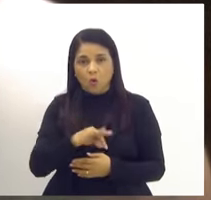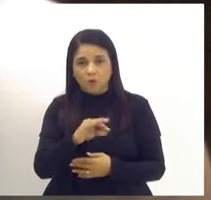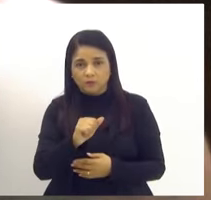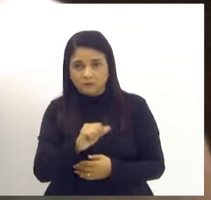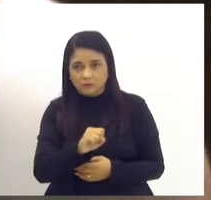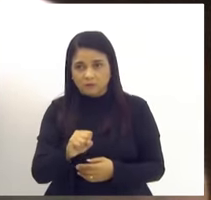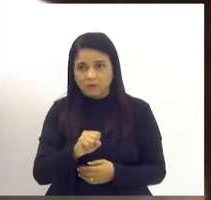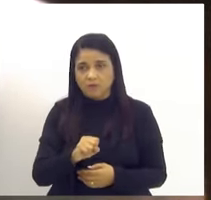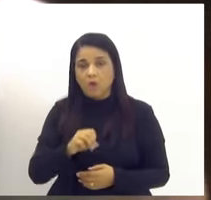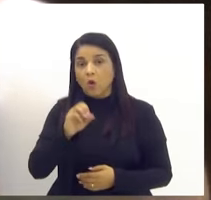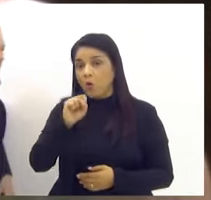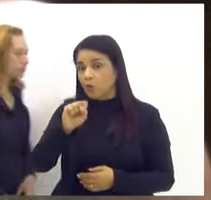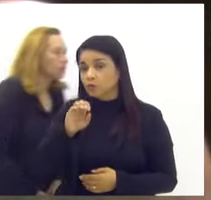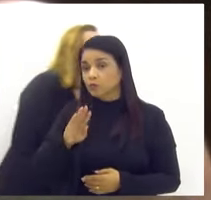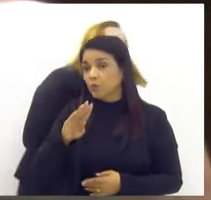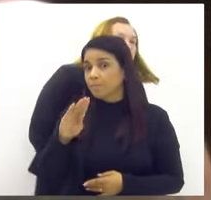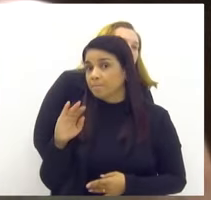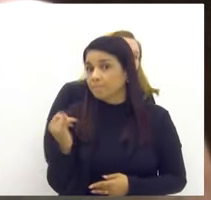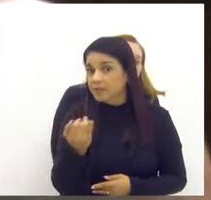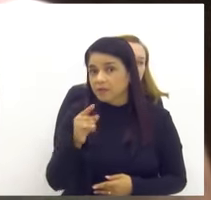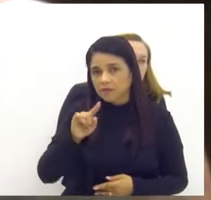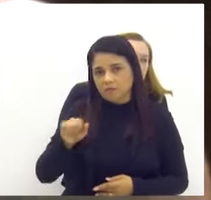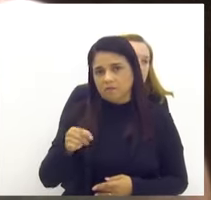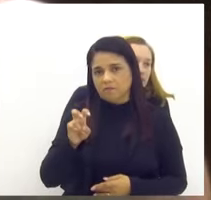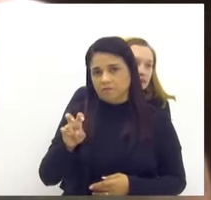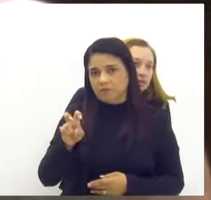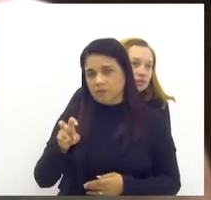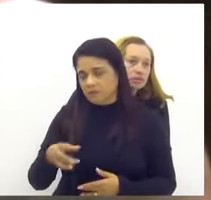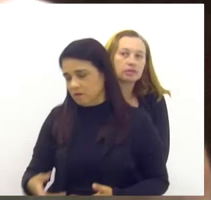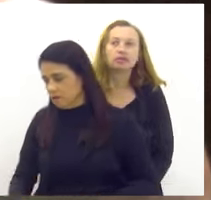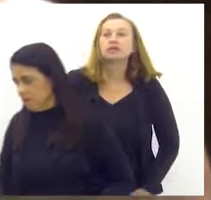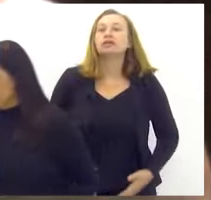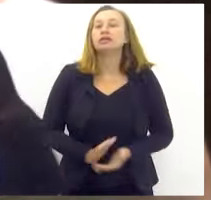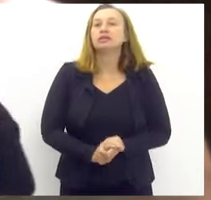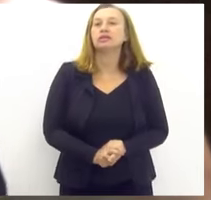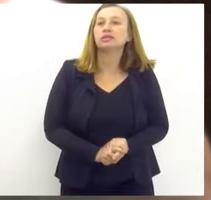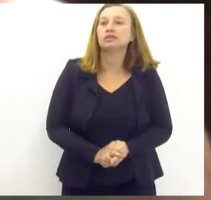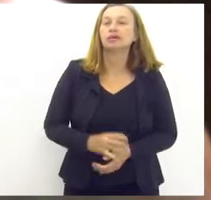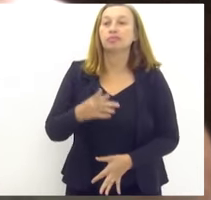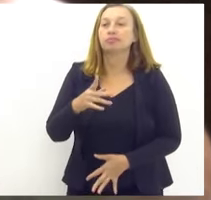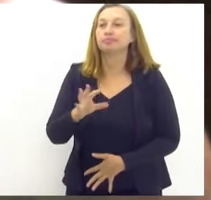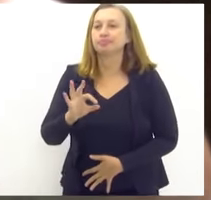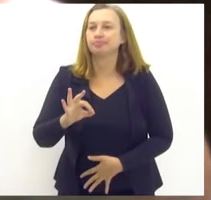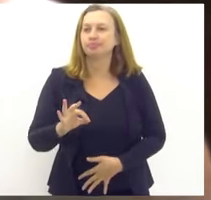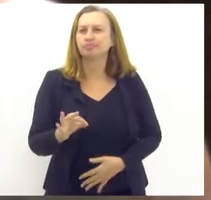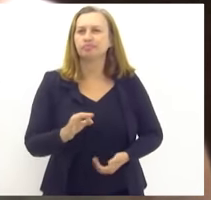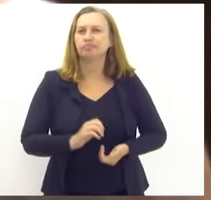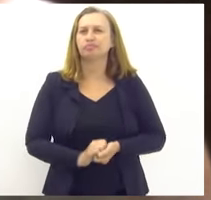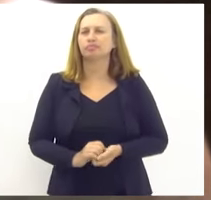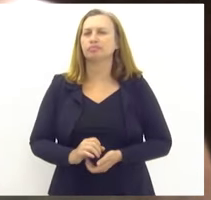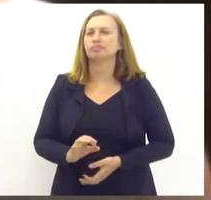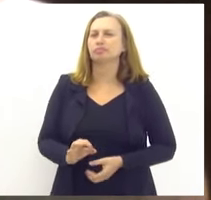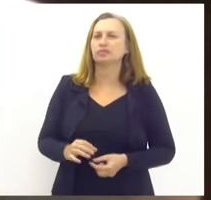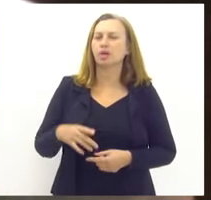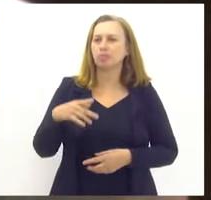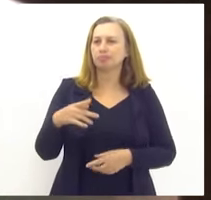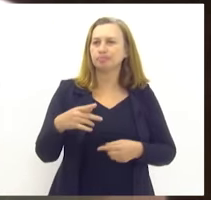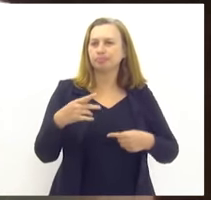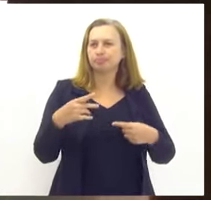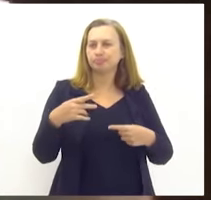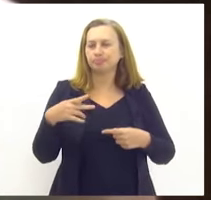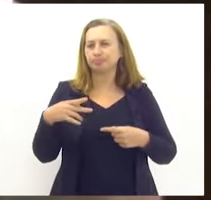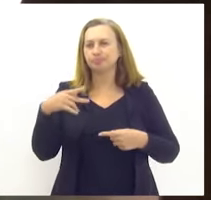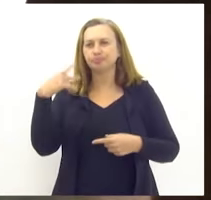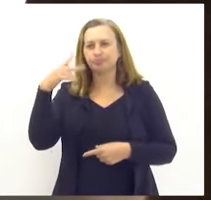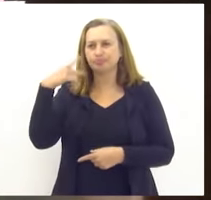8 B5 e portanto na política de renúncia fiscal é possível fazer uma revisão onde a